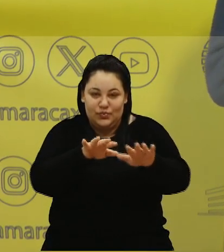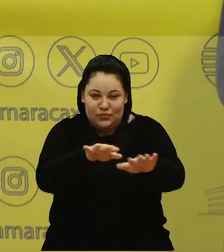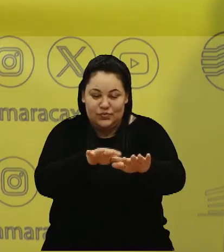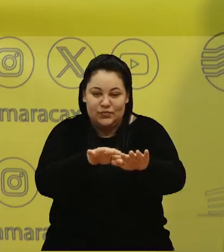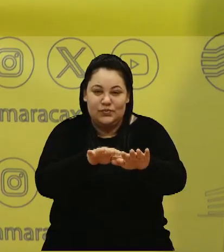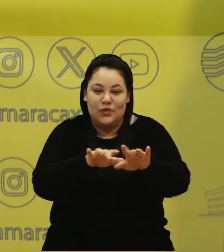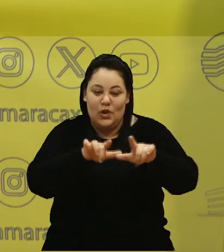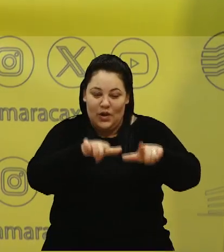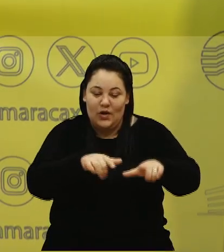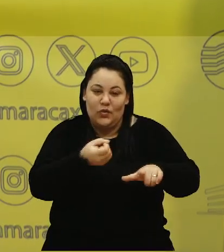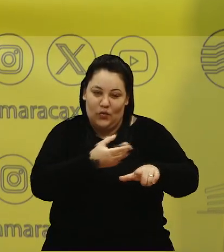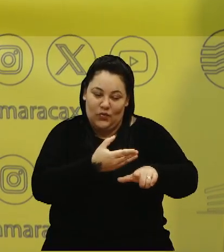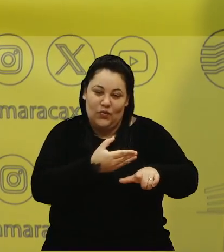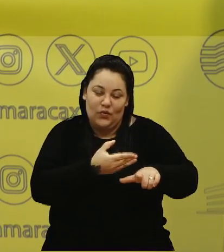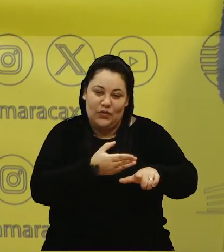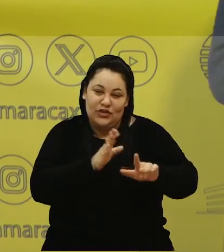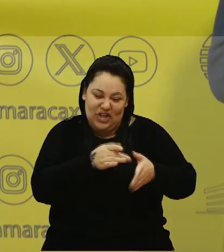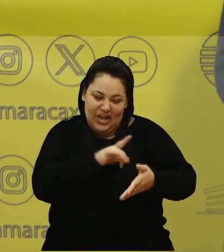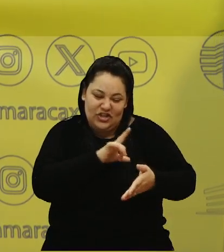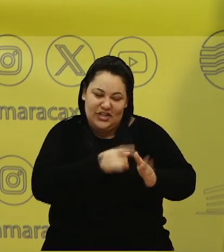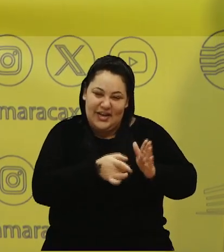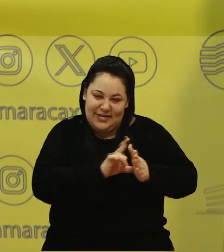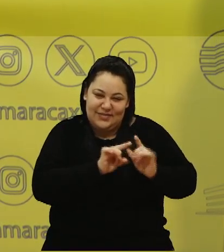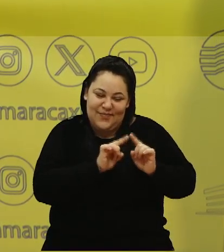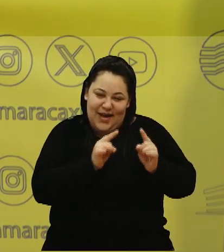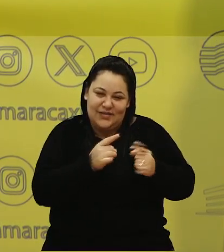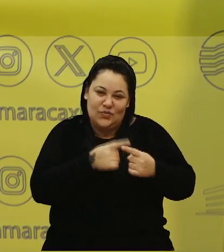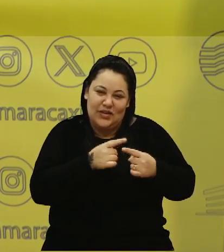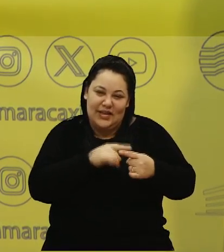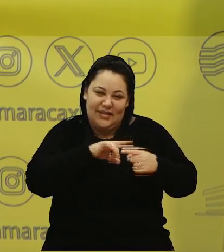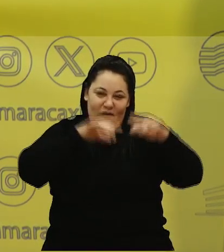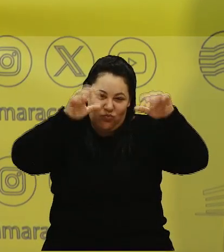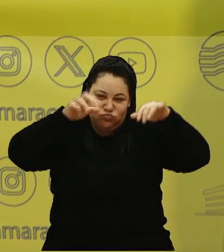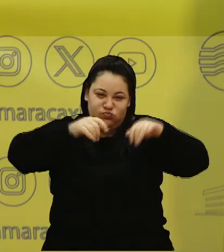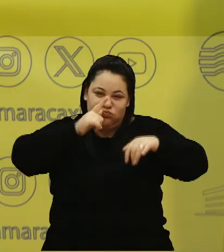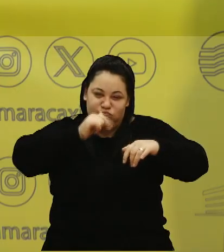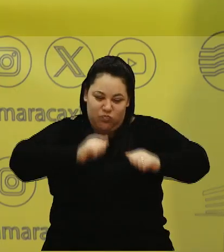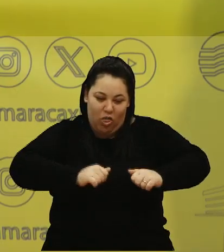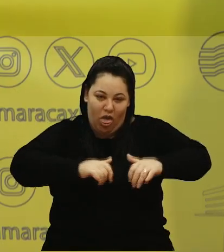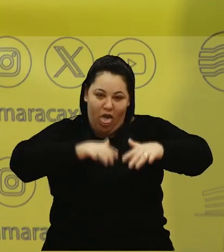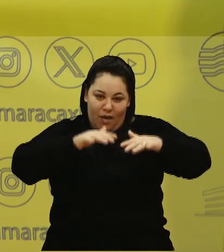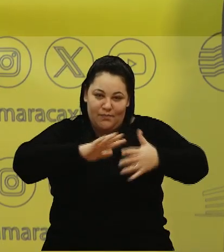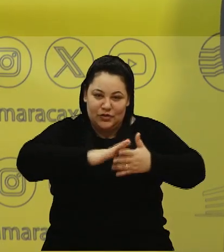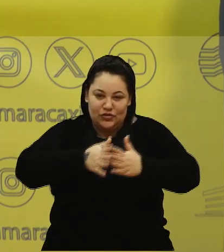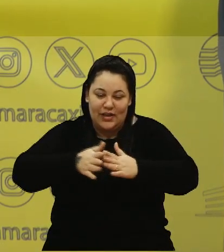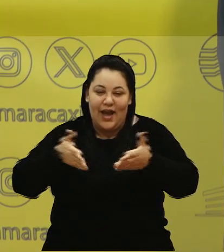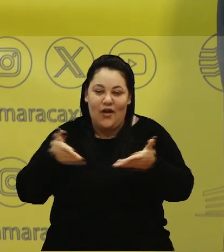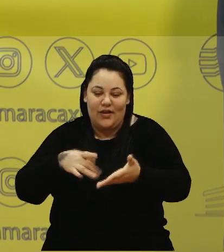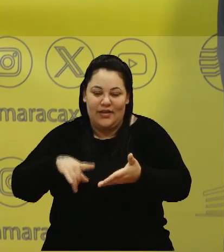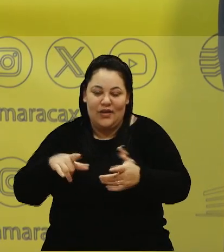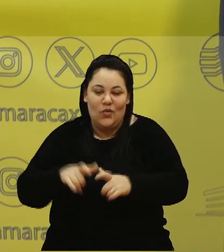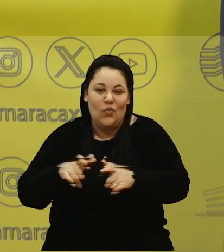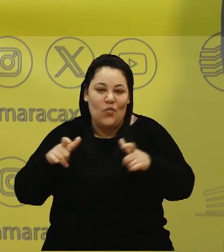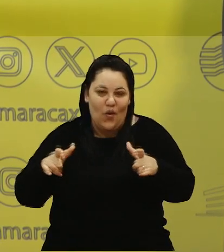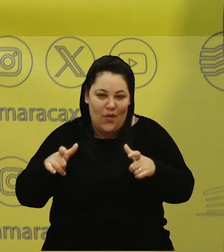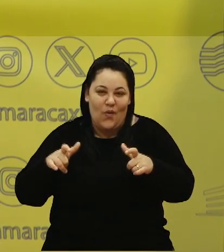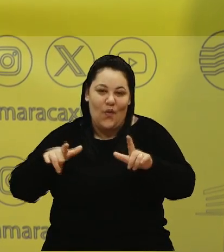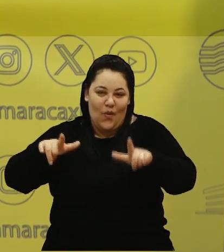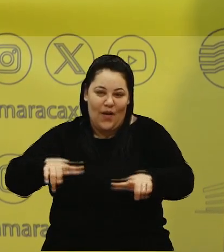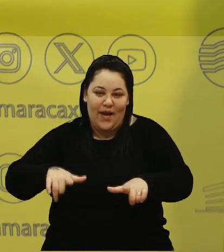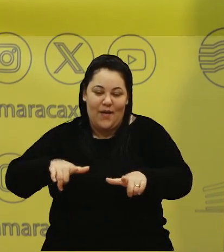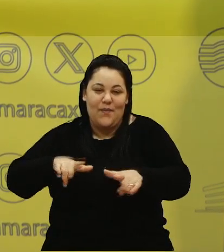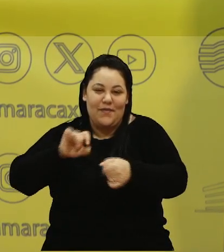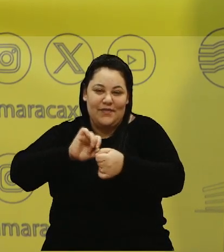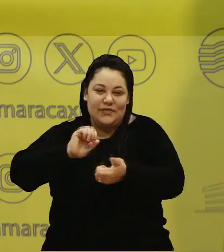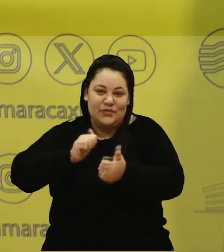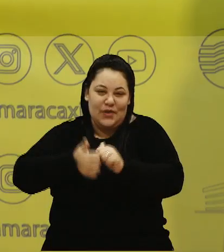já existia, mas a questão das enchentes, né, foi prejudicada. Agora uma sede mais ampla para esse esporte